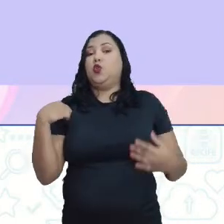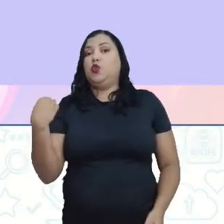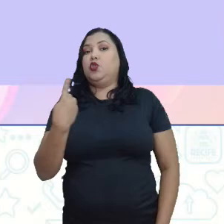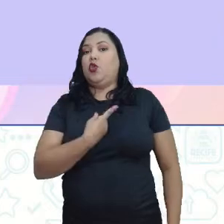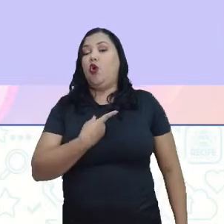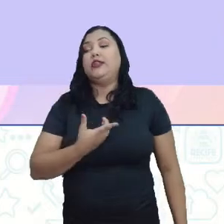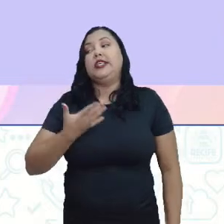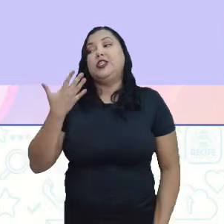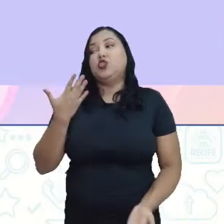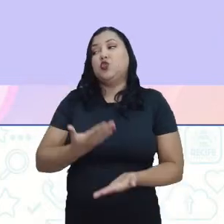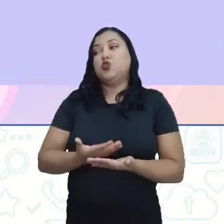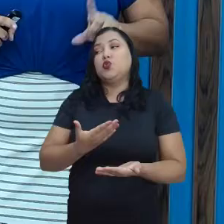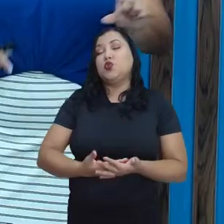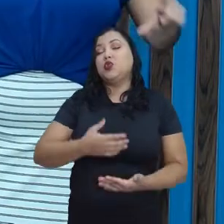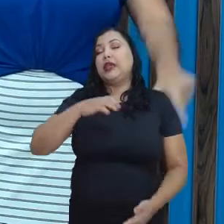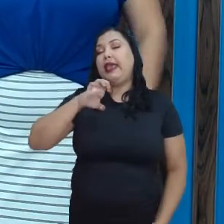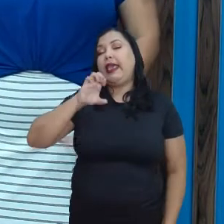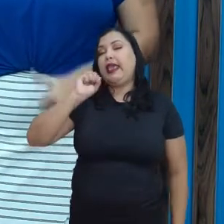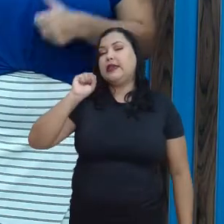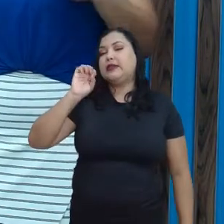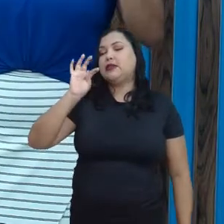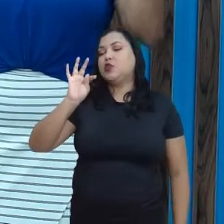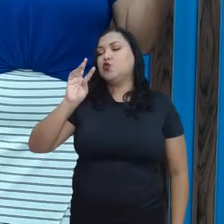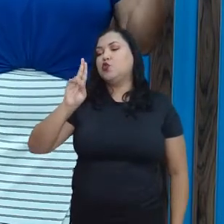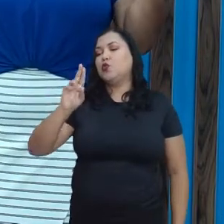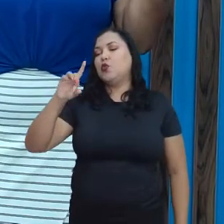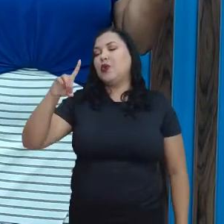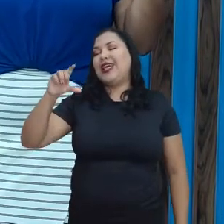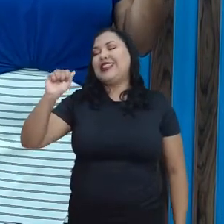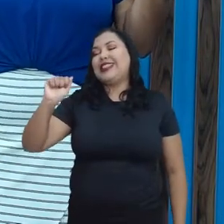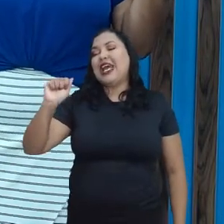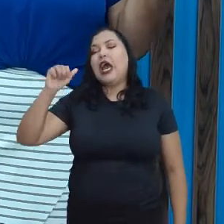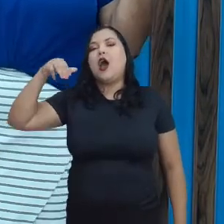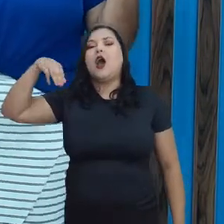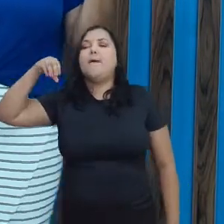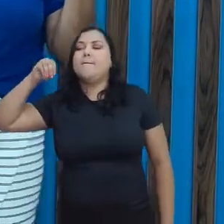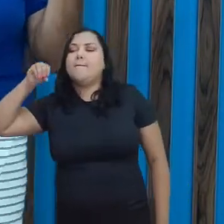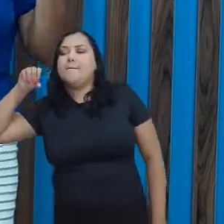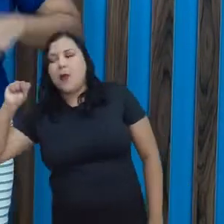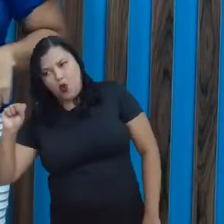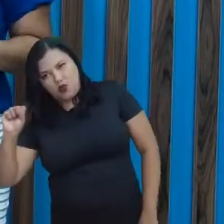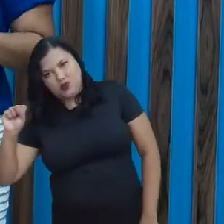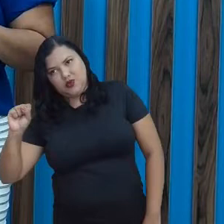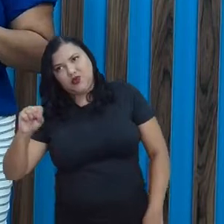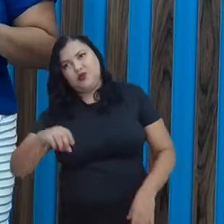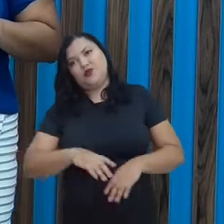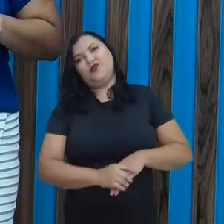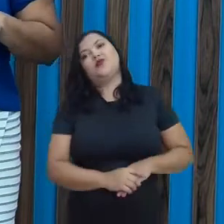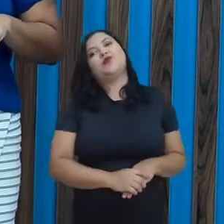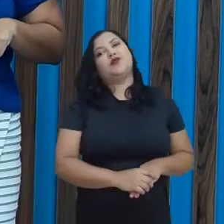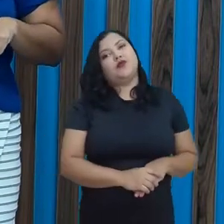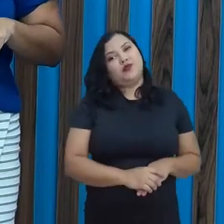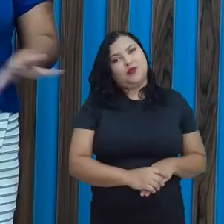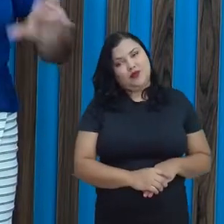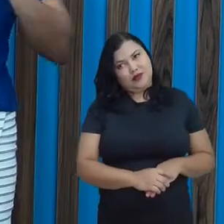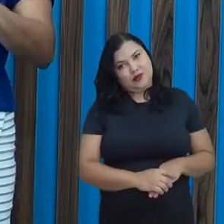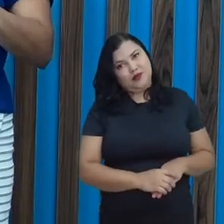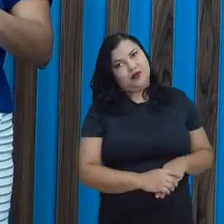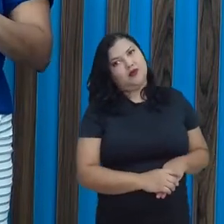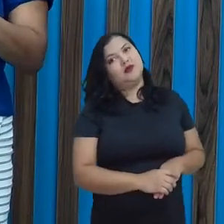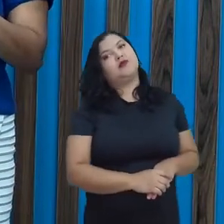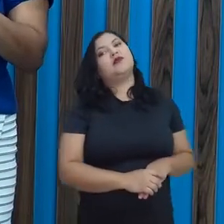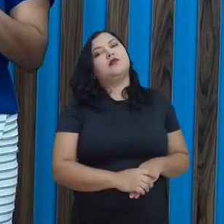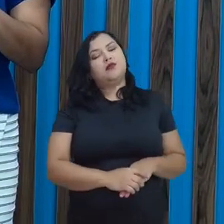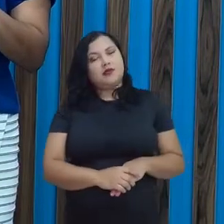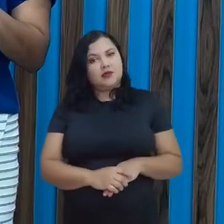muito. Então, aqui a gente tem a primeira pessoa do plural, nós, e a gente tem a marcação no verbo, o